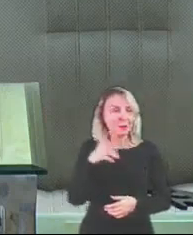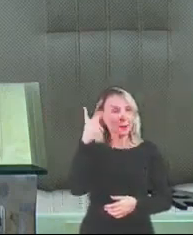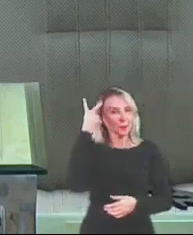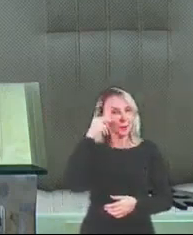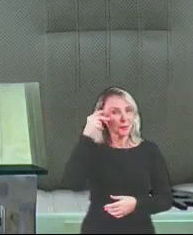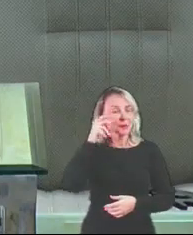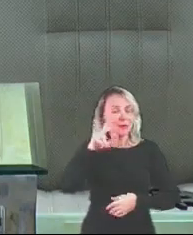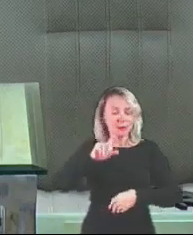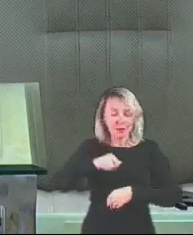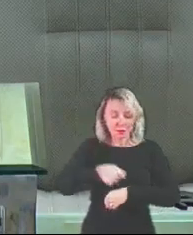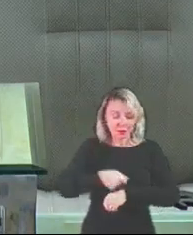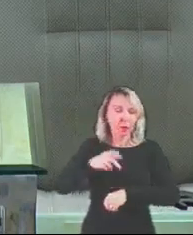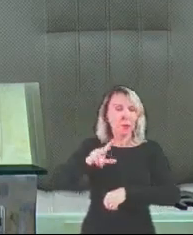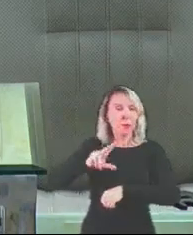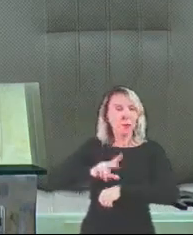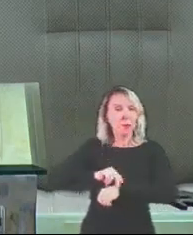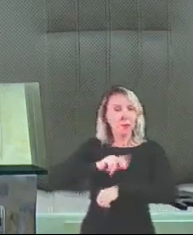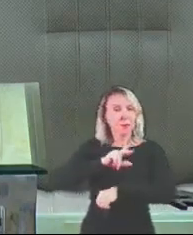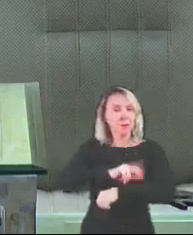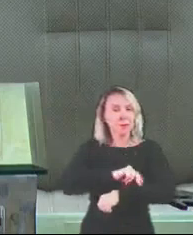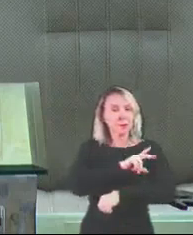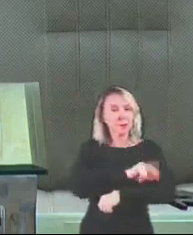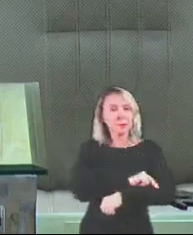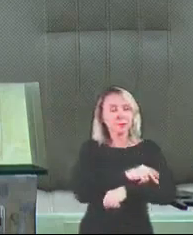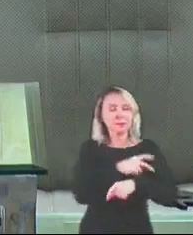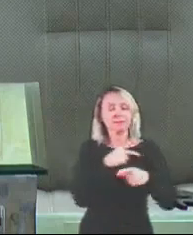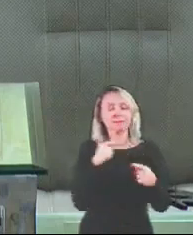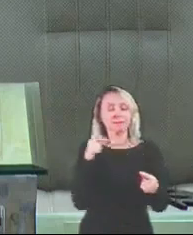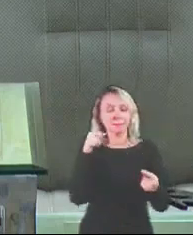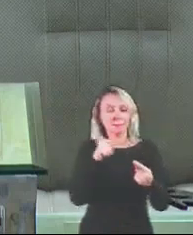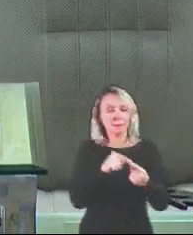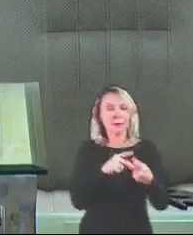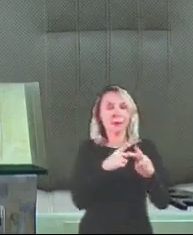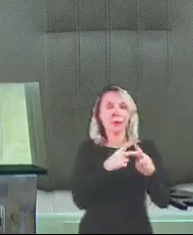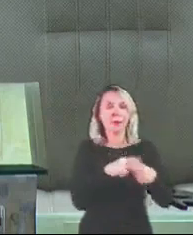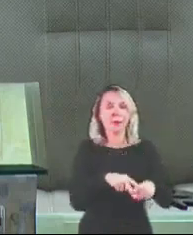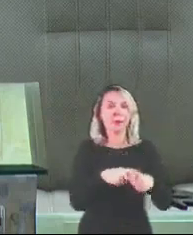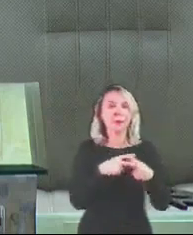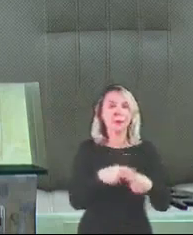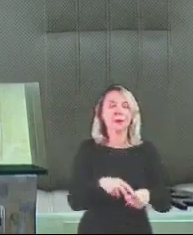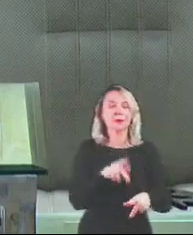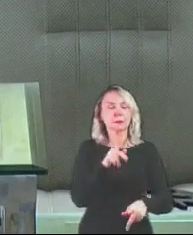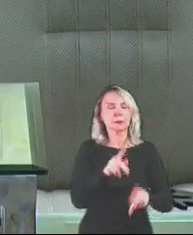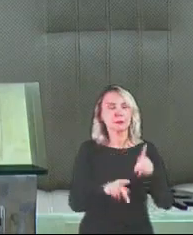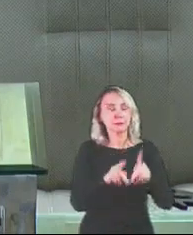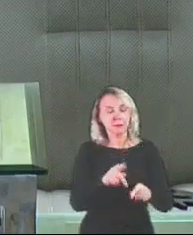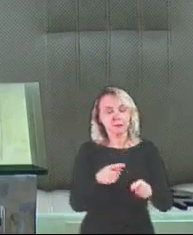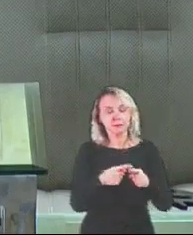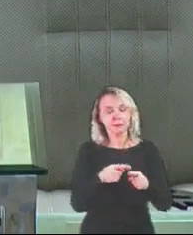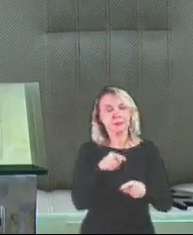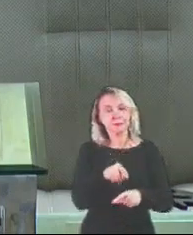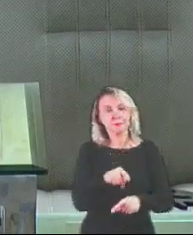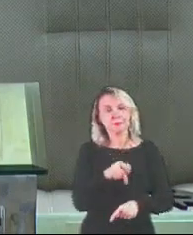para corrigir um povo que prevaricou diante do seu Deus.